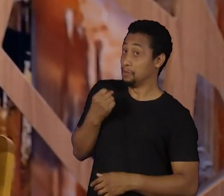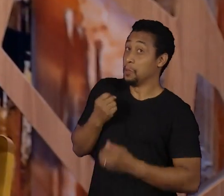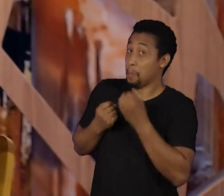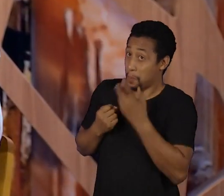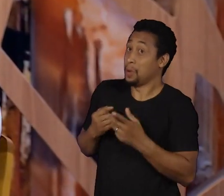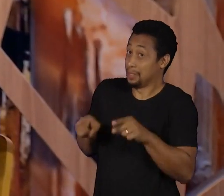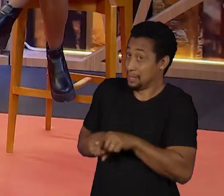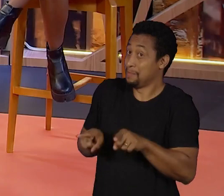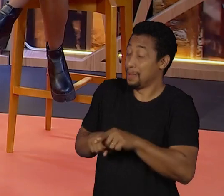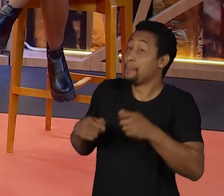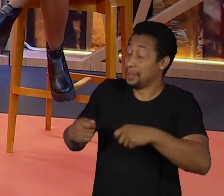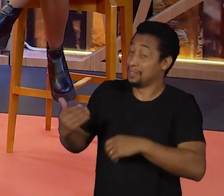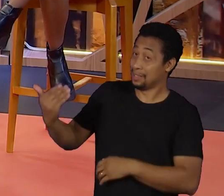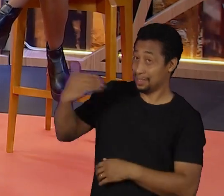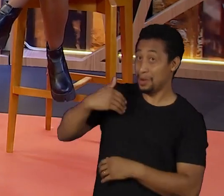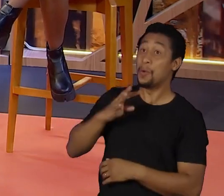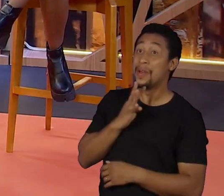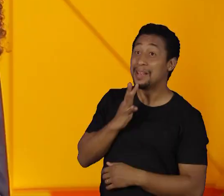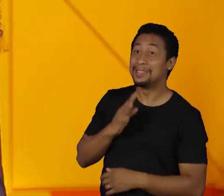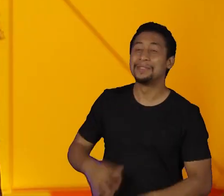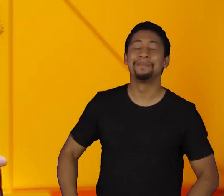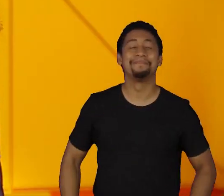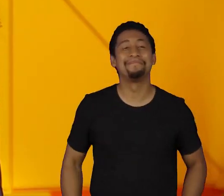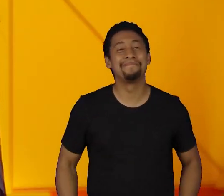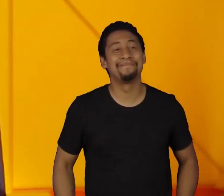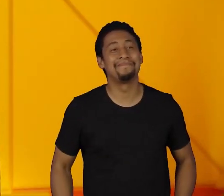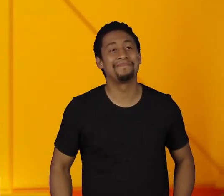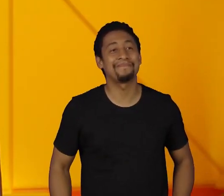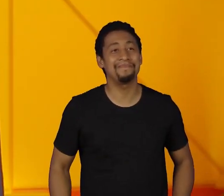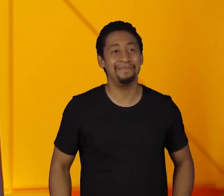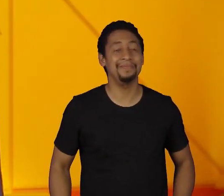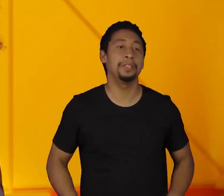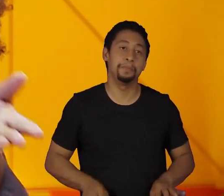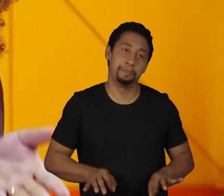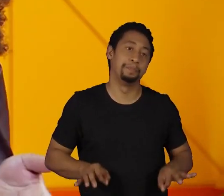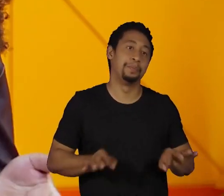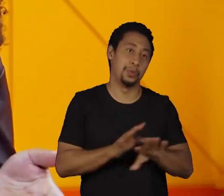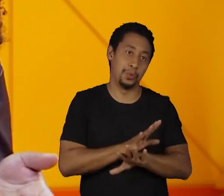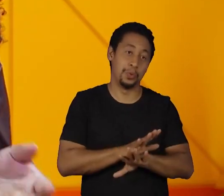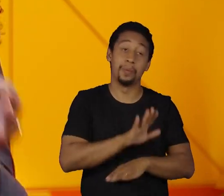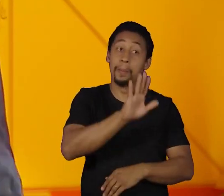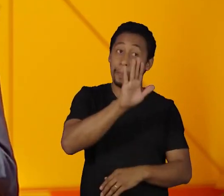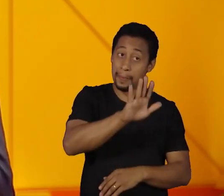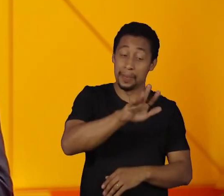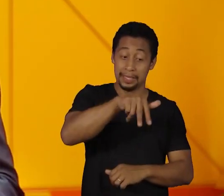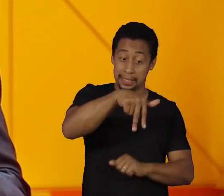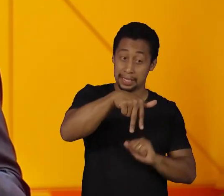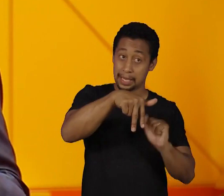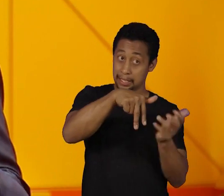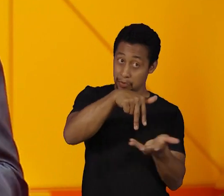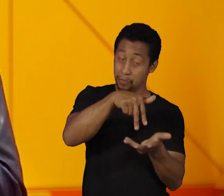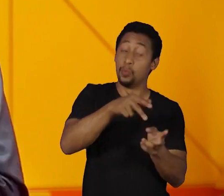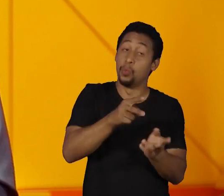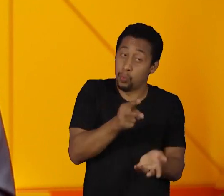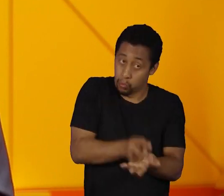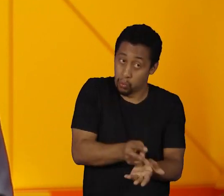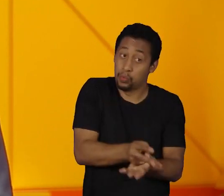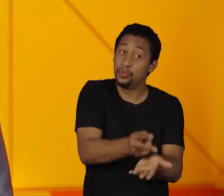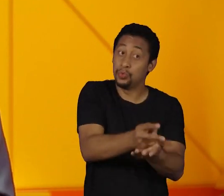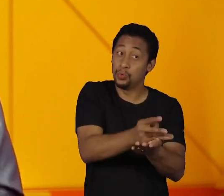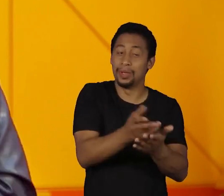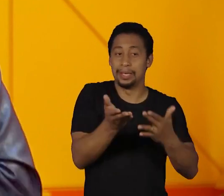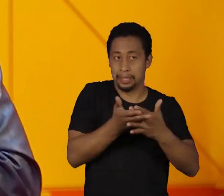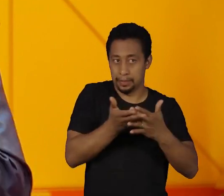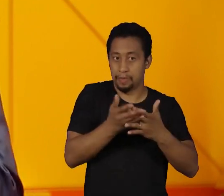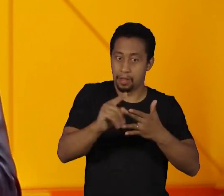que ir lá conhecer o Graja. Gente, olha só, terminei aqui com ele, só que o Estação Livre não acabou. Depois do intervalo, a